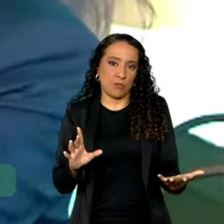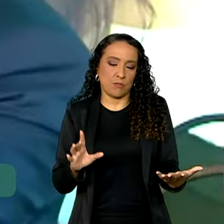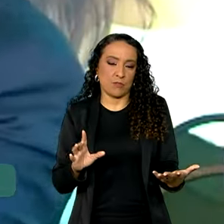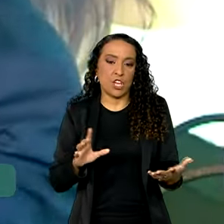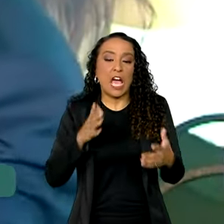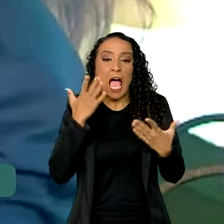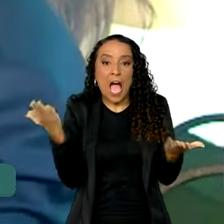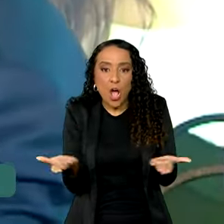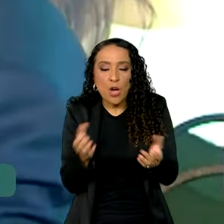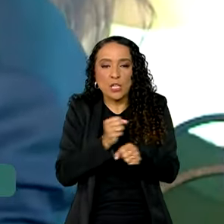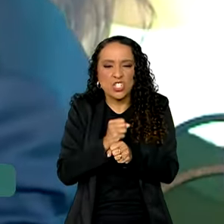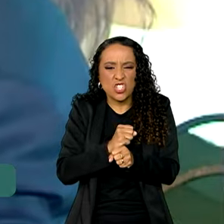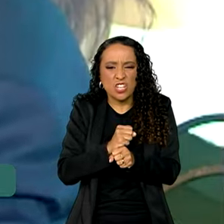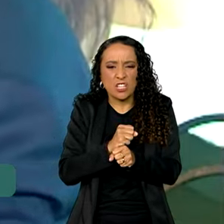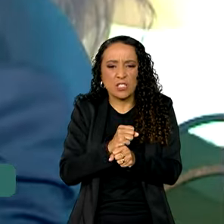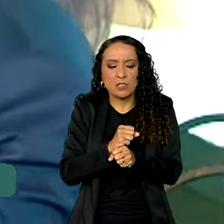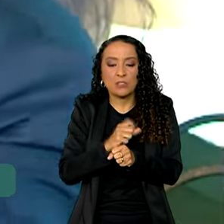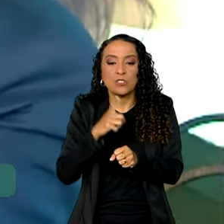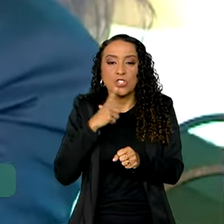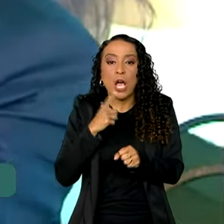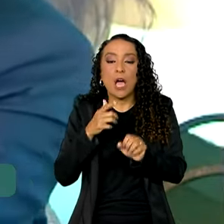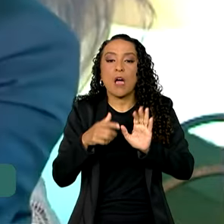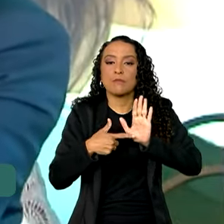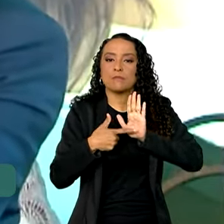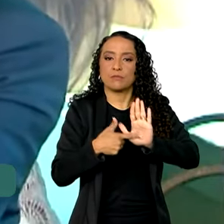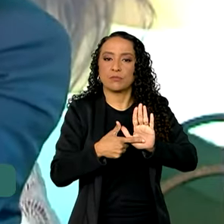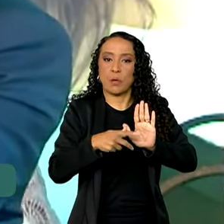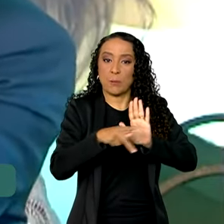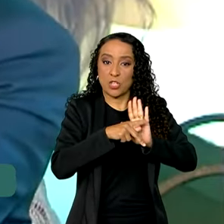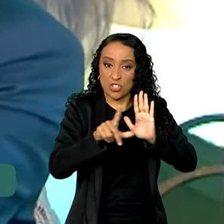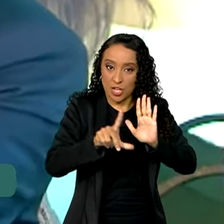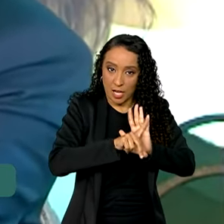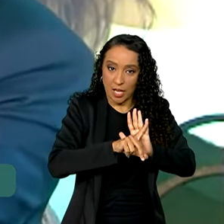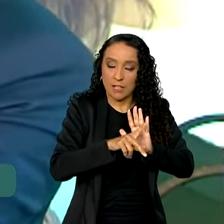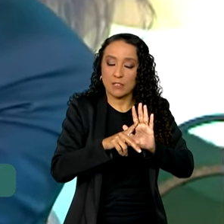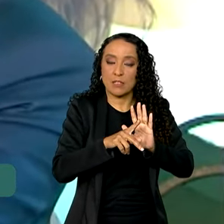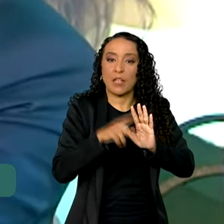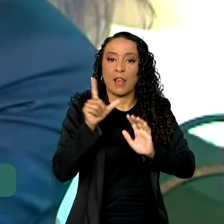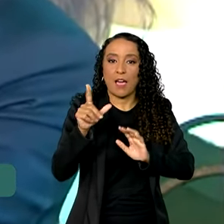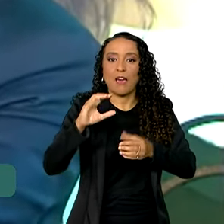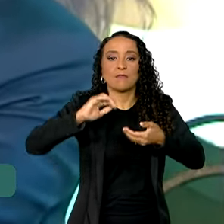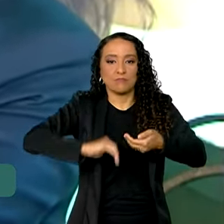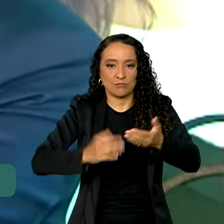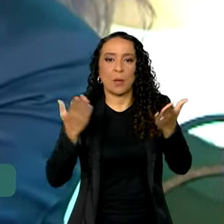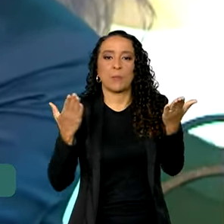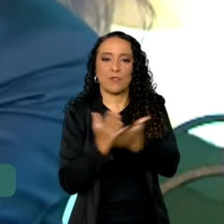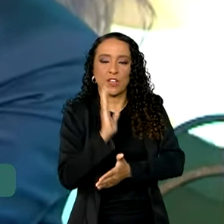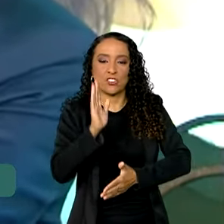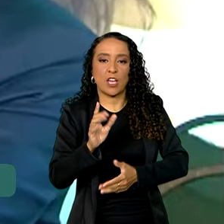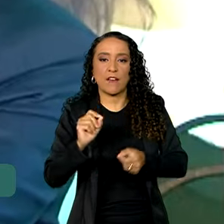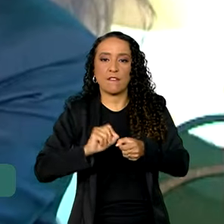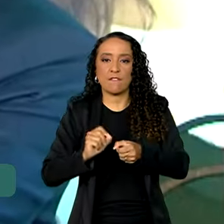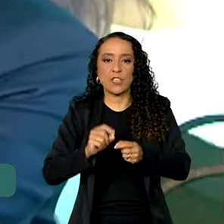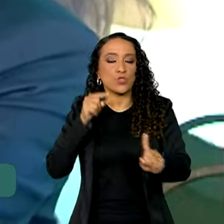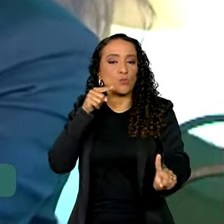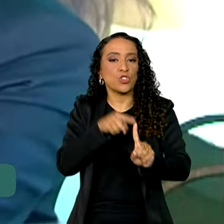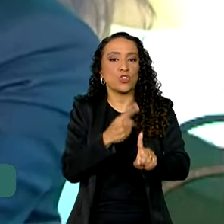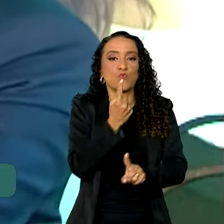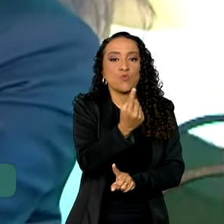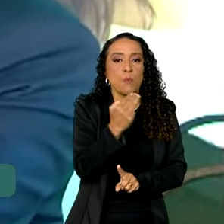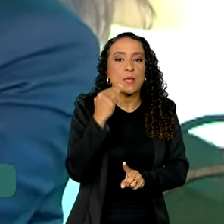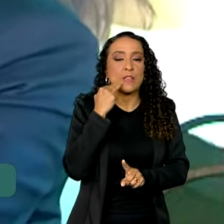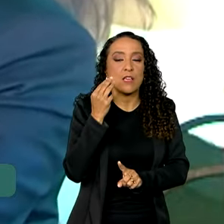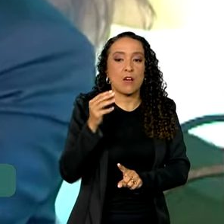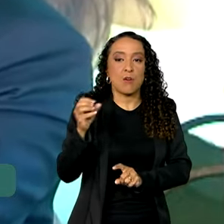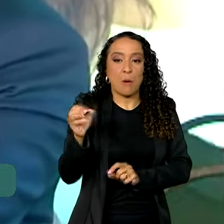Nós já estamos esse ano, e aí nós apresentamos o projeto de lei no Congresso Nacional, que foi aprovado, e fizemos uma meta, 1 milhão